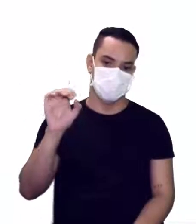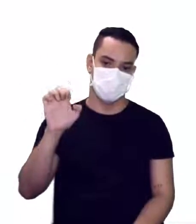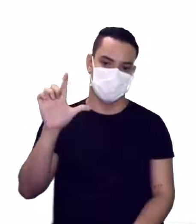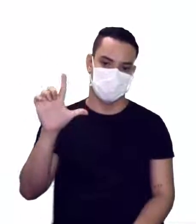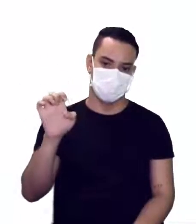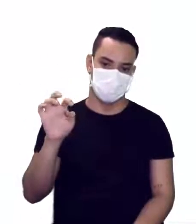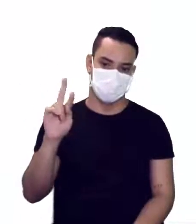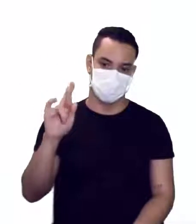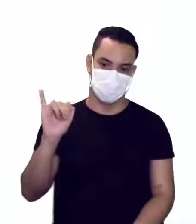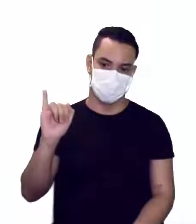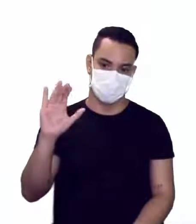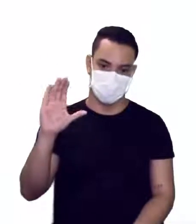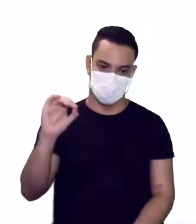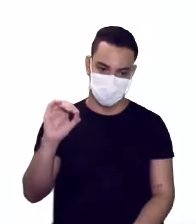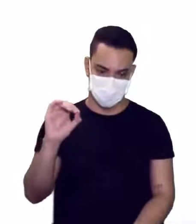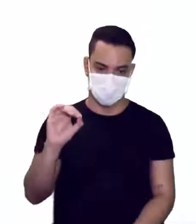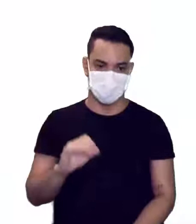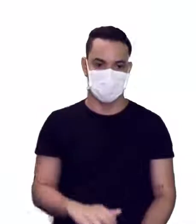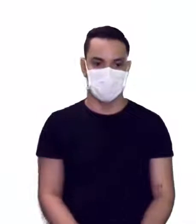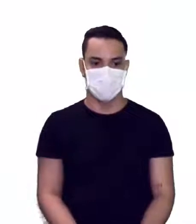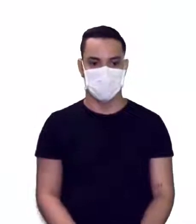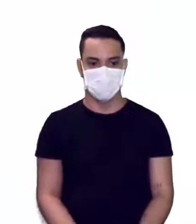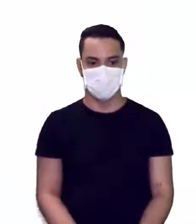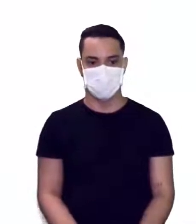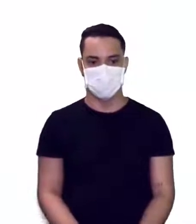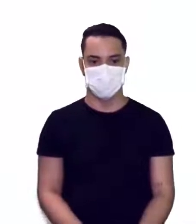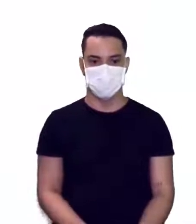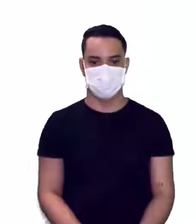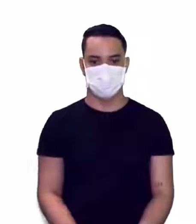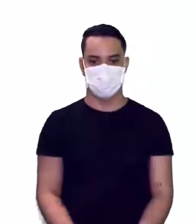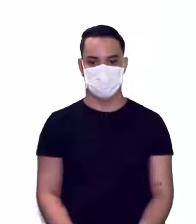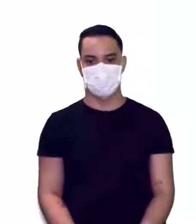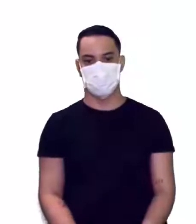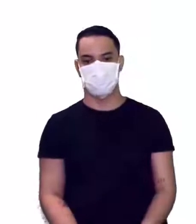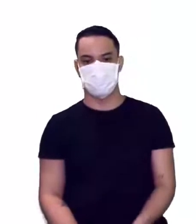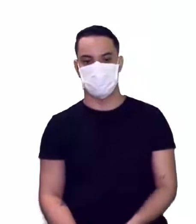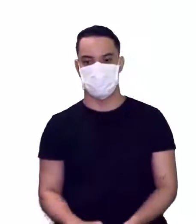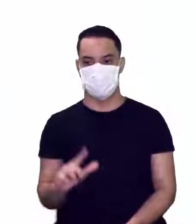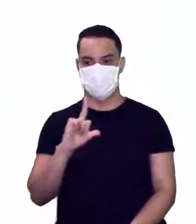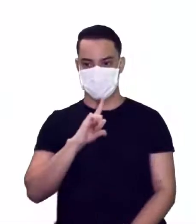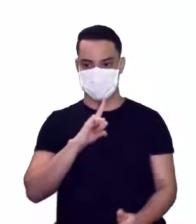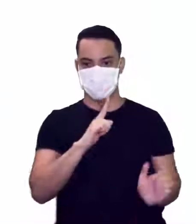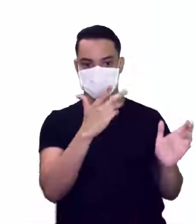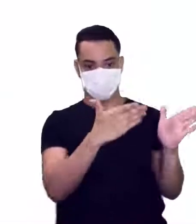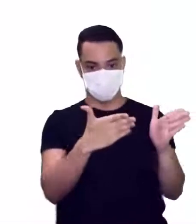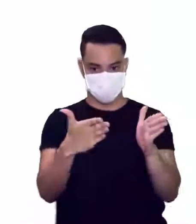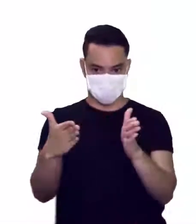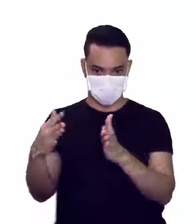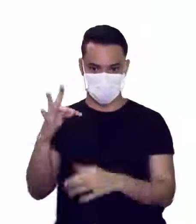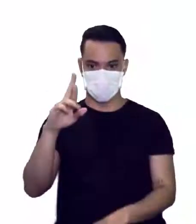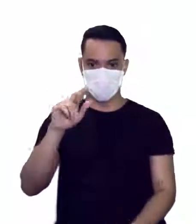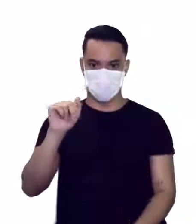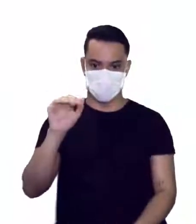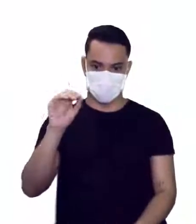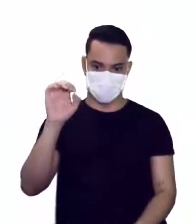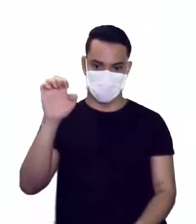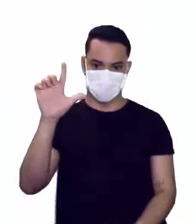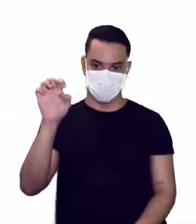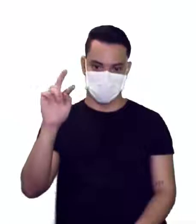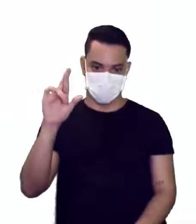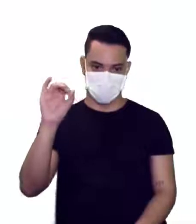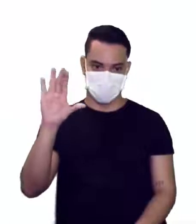triboelétrico, tá, pessoal? Então, nós temos aí a chamada série triboelétrica, e nesta